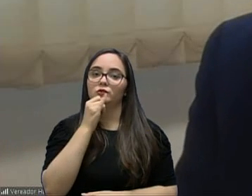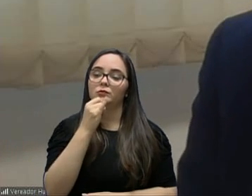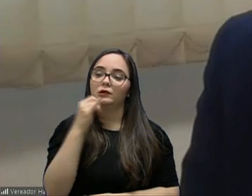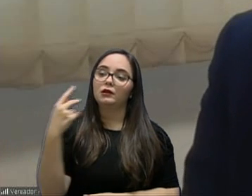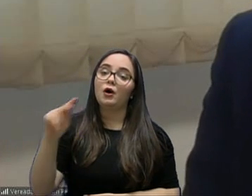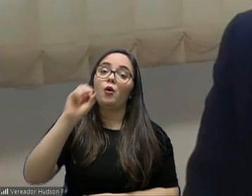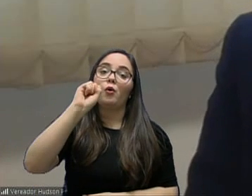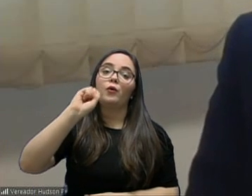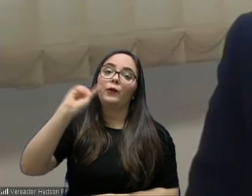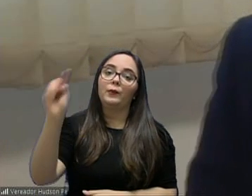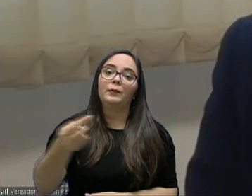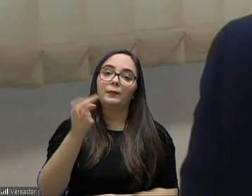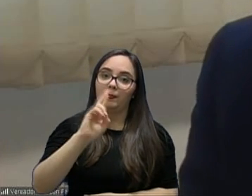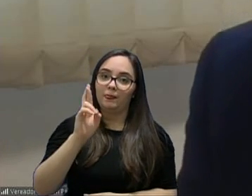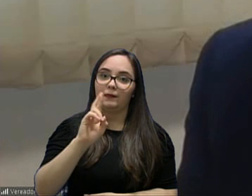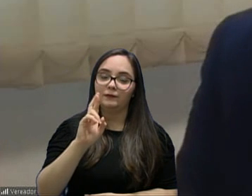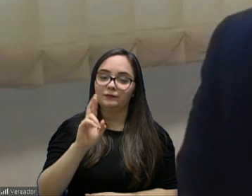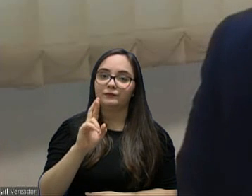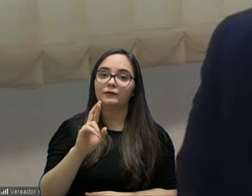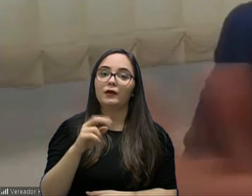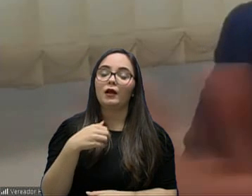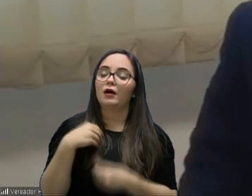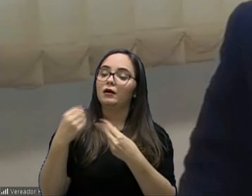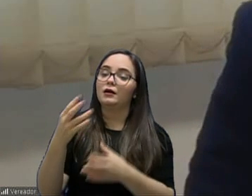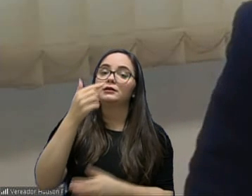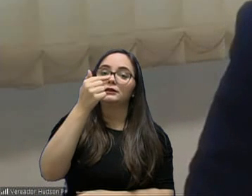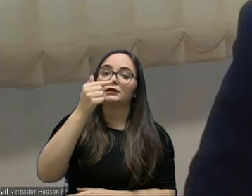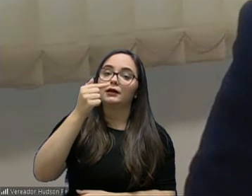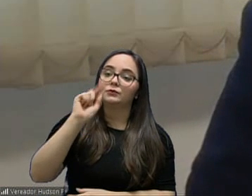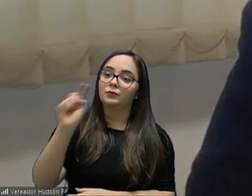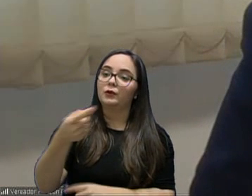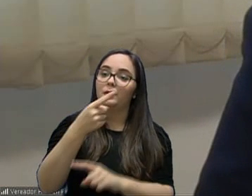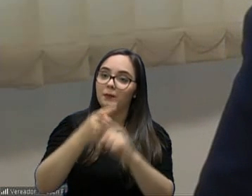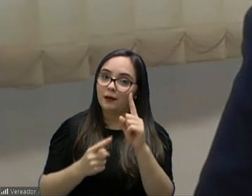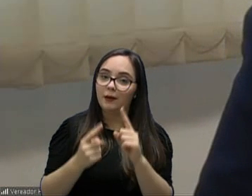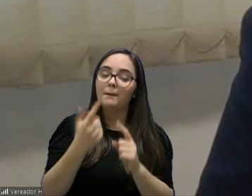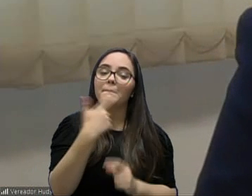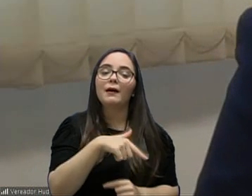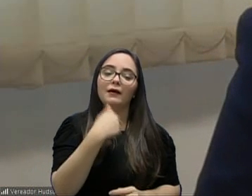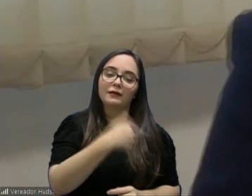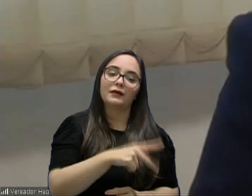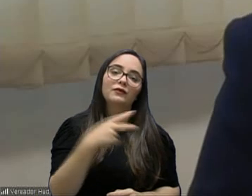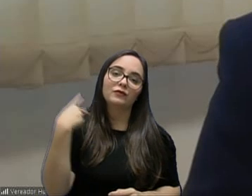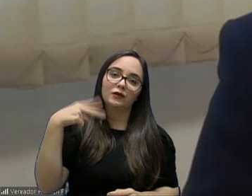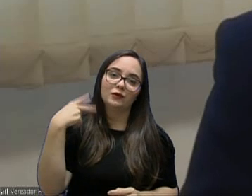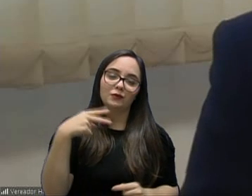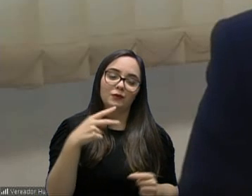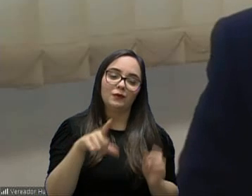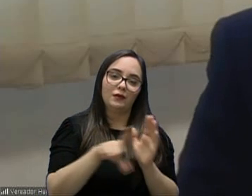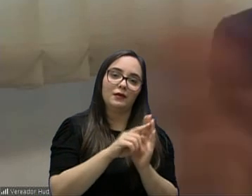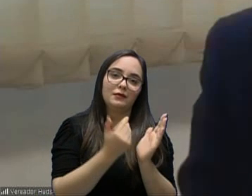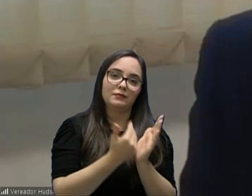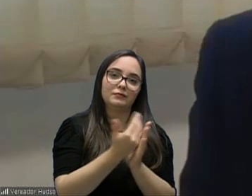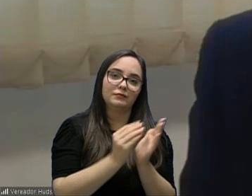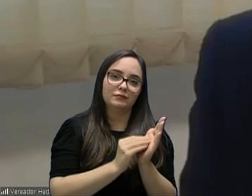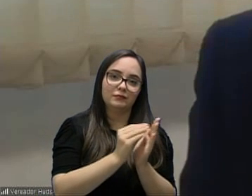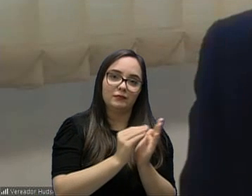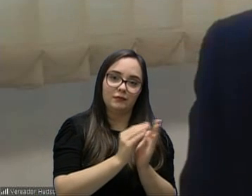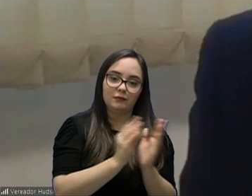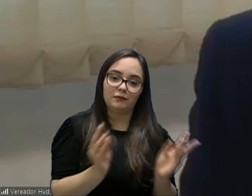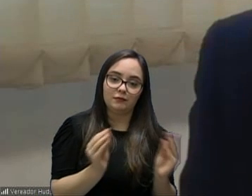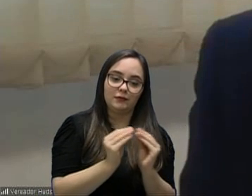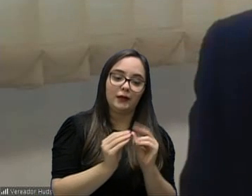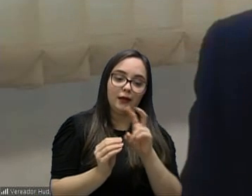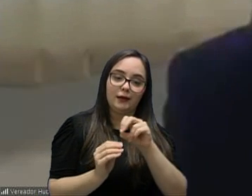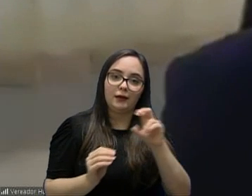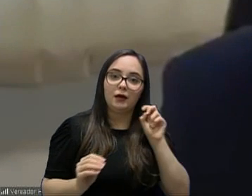reais, mandava-se 7,5 e completava com as emendas dos vereadores. Então, a emenda do vereador não servia para nada. Agora,